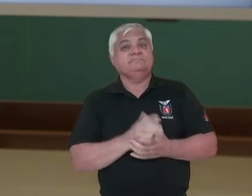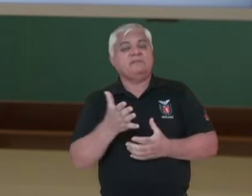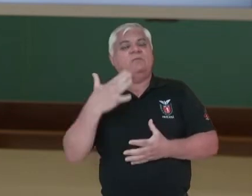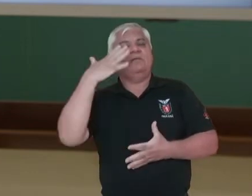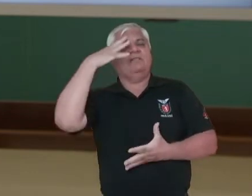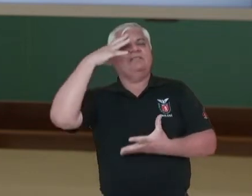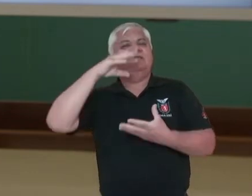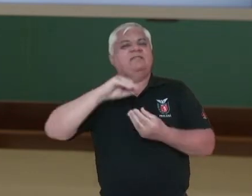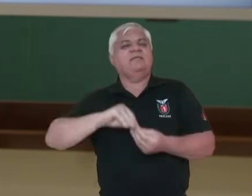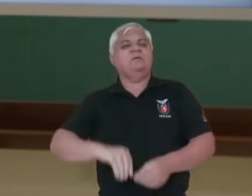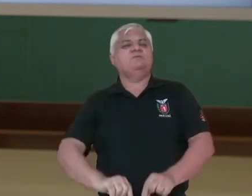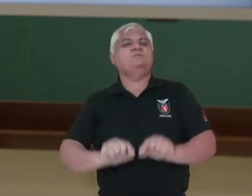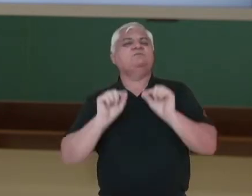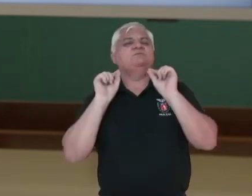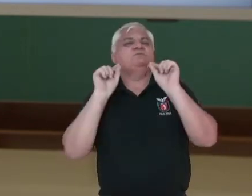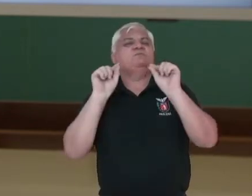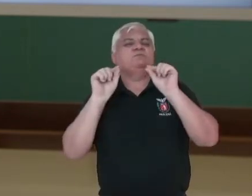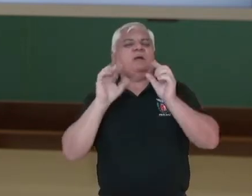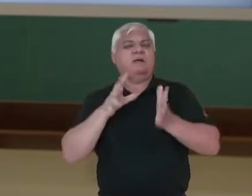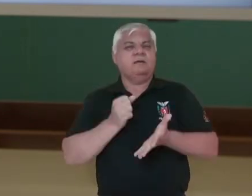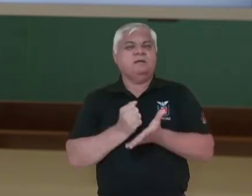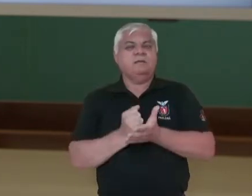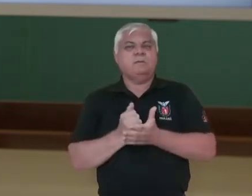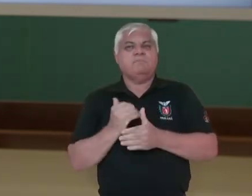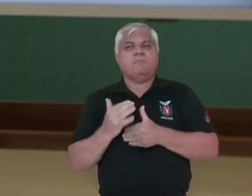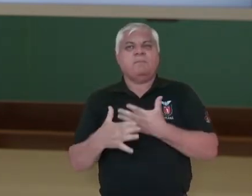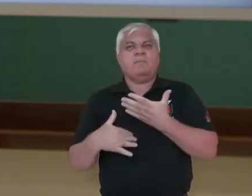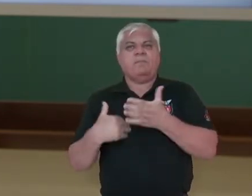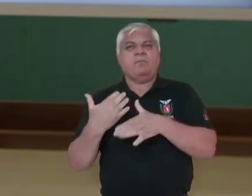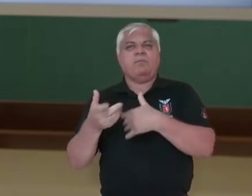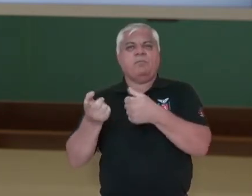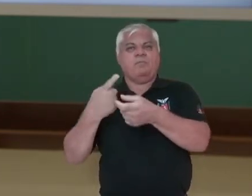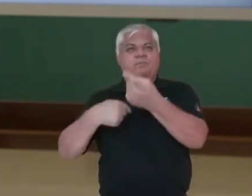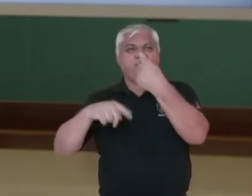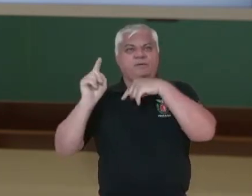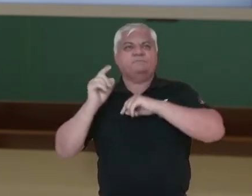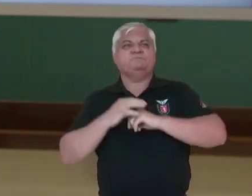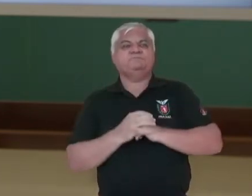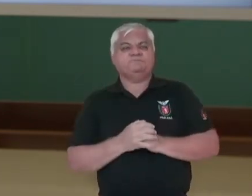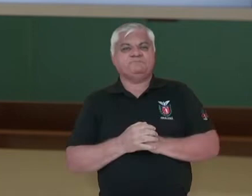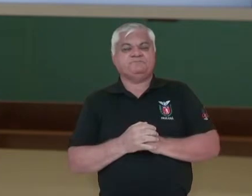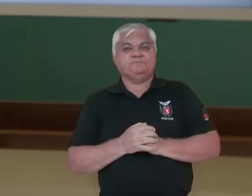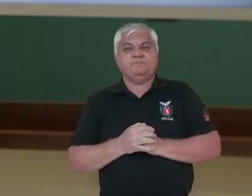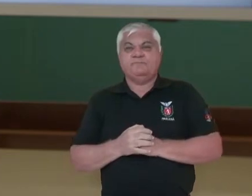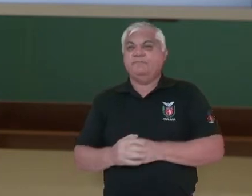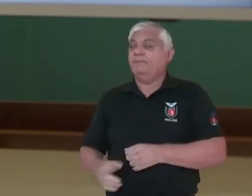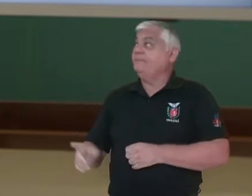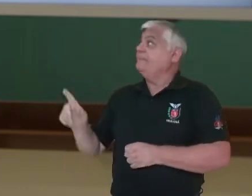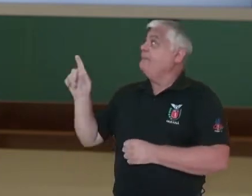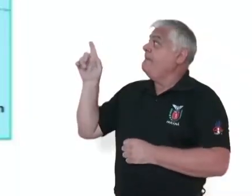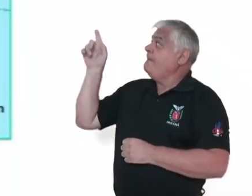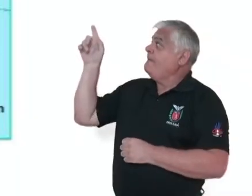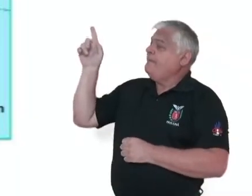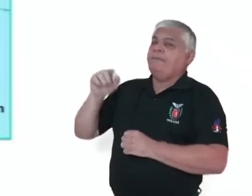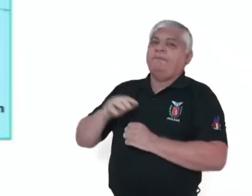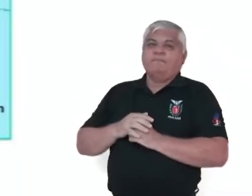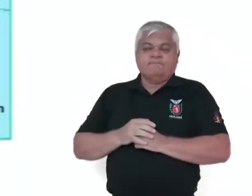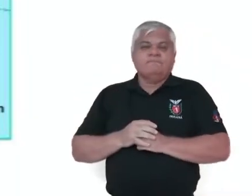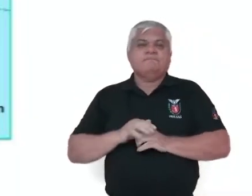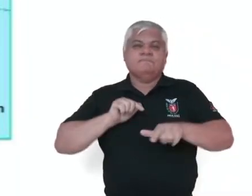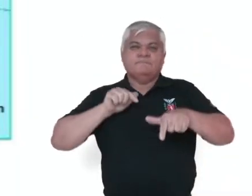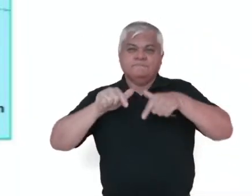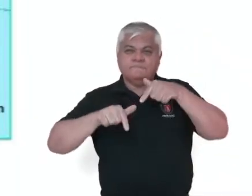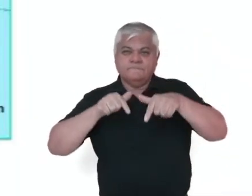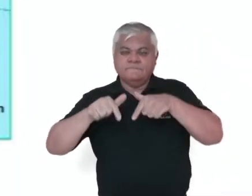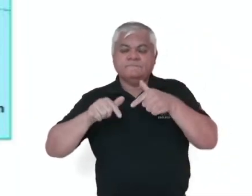entender no que isso contribuiu para a expansão do Brasil. Aqui nós temos um mapa que mostra as atividades econômicas no